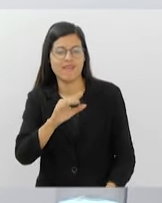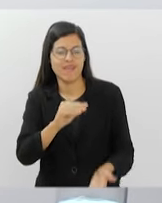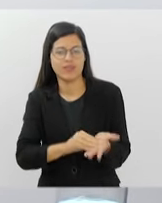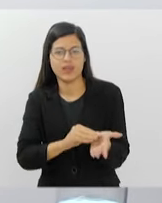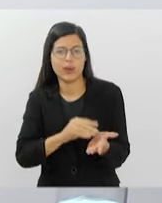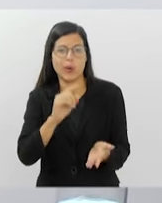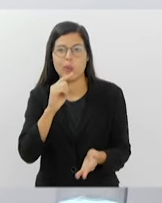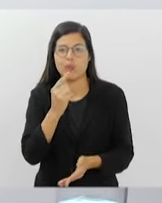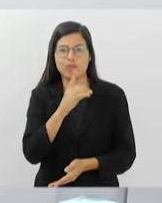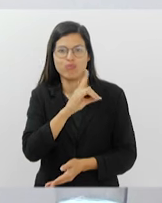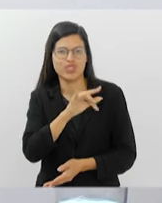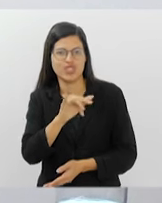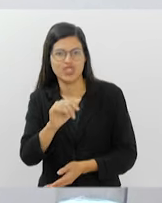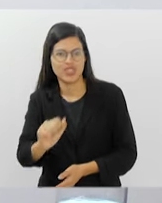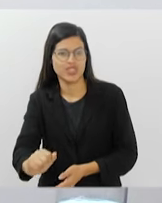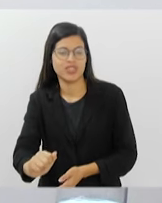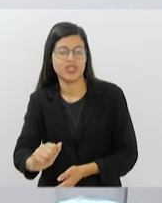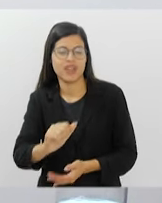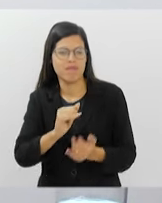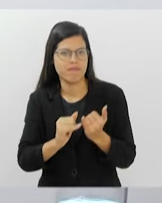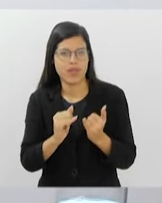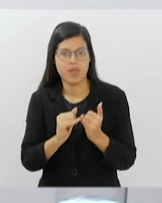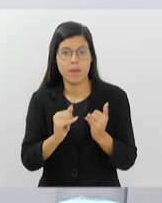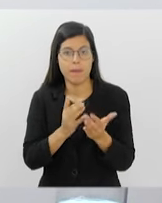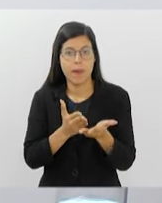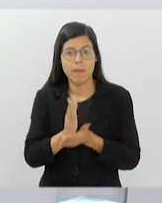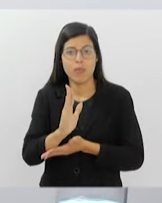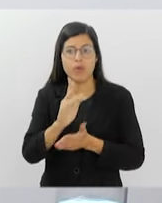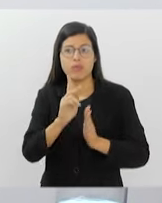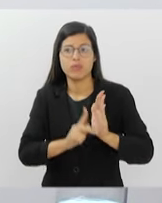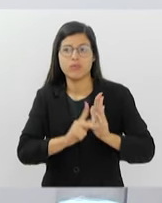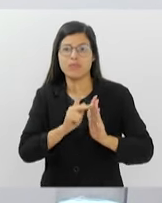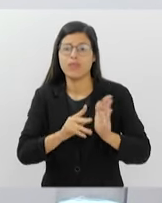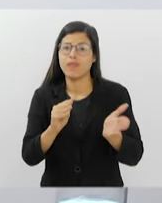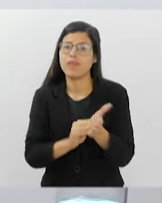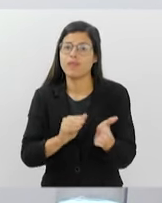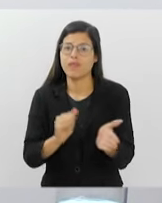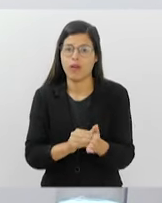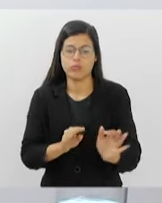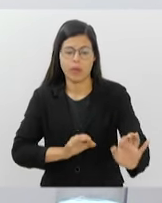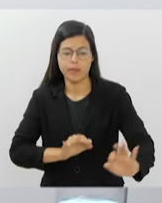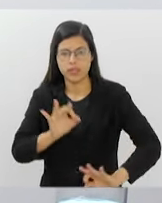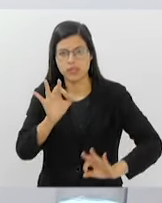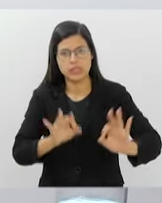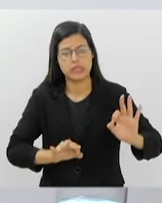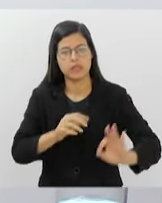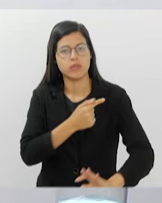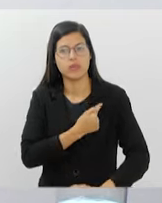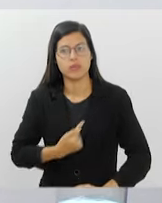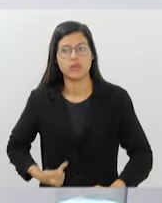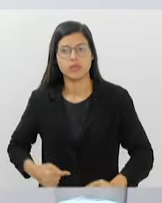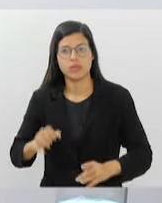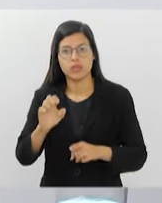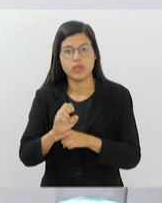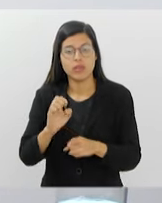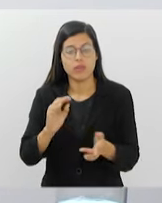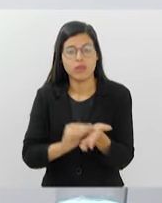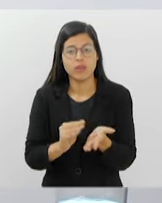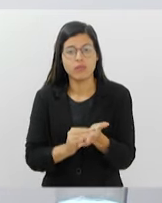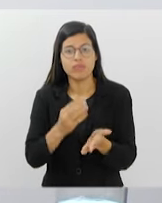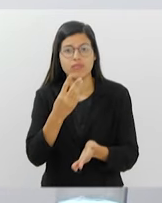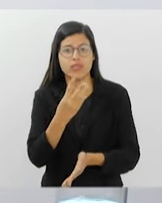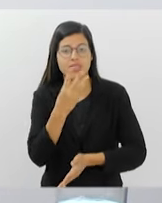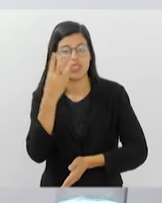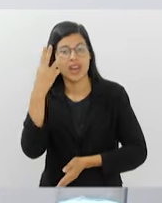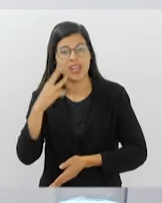um plano de trabalho Total falta de planejamento do Governo do Estado faltam TRS dias pro evento acontecer e o